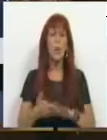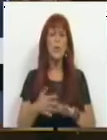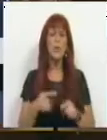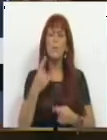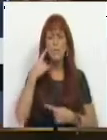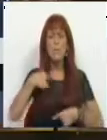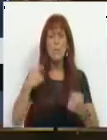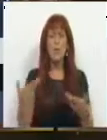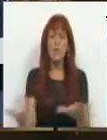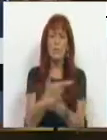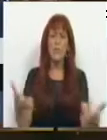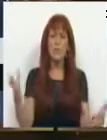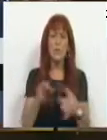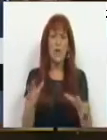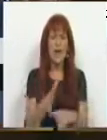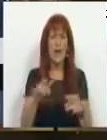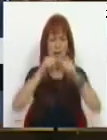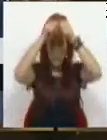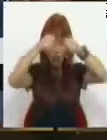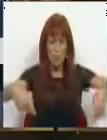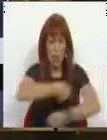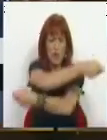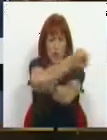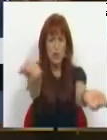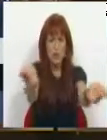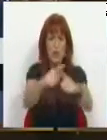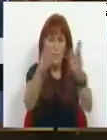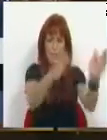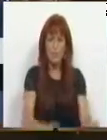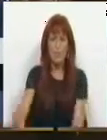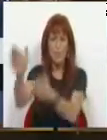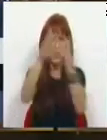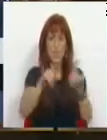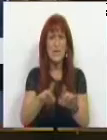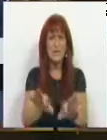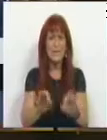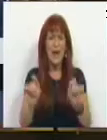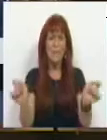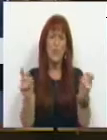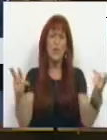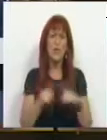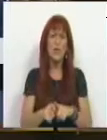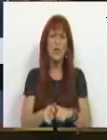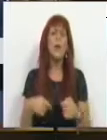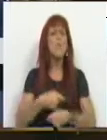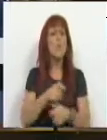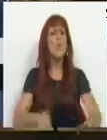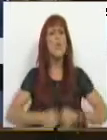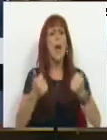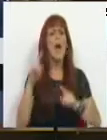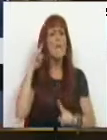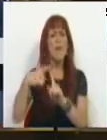urgente regular a relação entre as grandes cadeias distribuidoras e a produção, de forma a promover a justa repartição